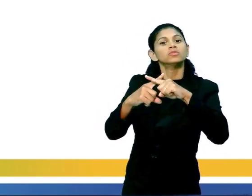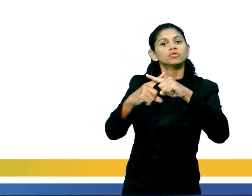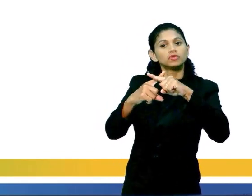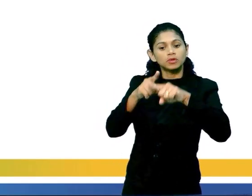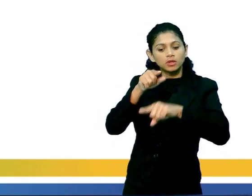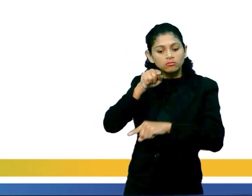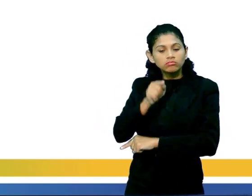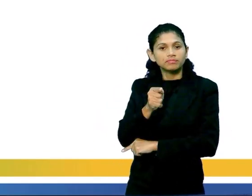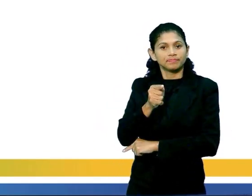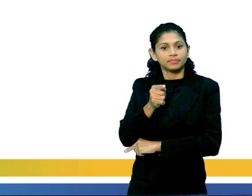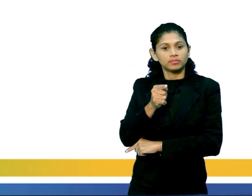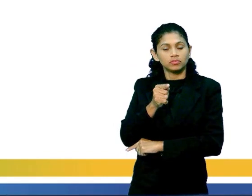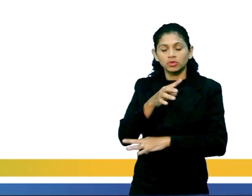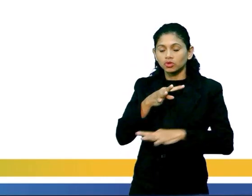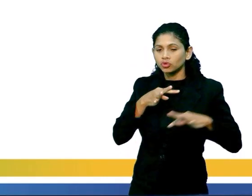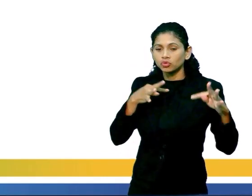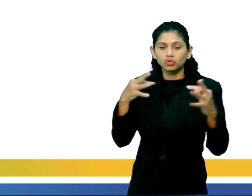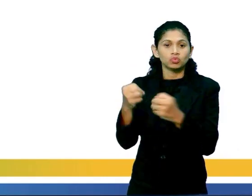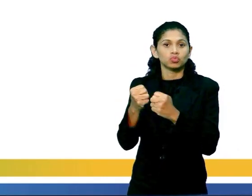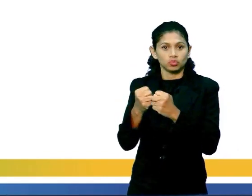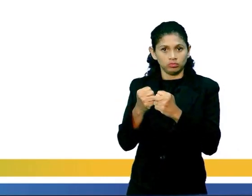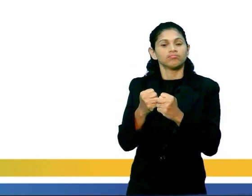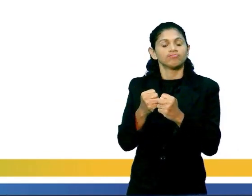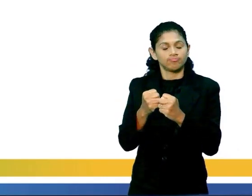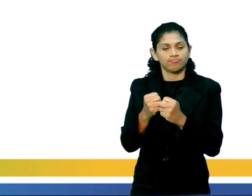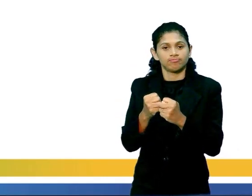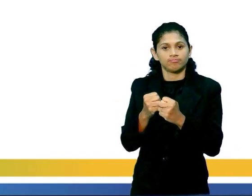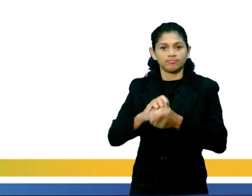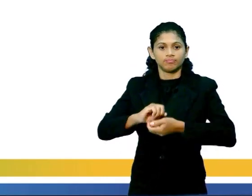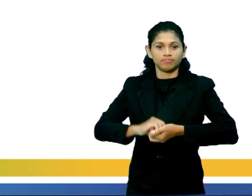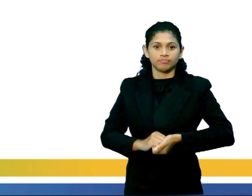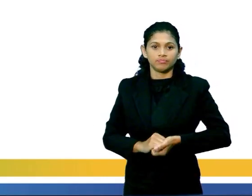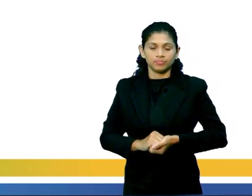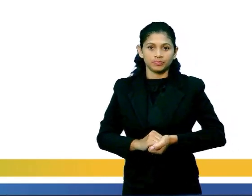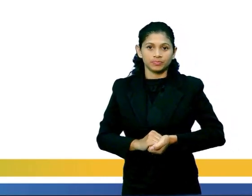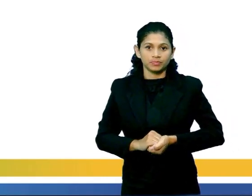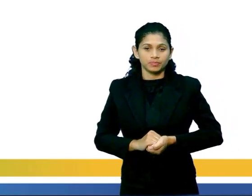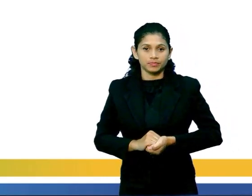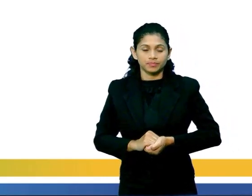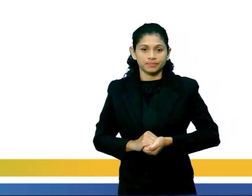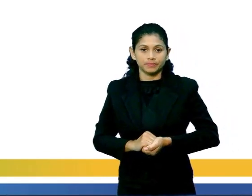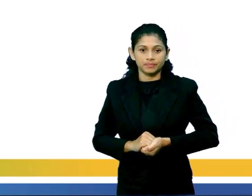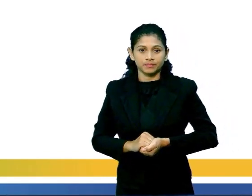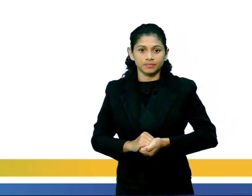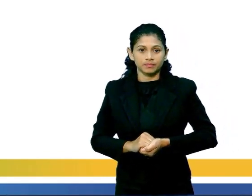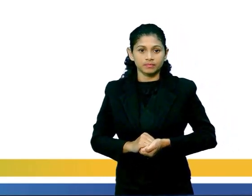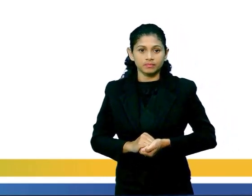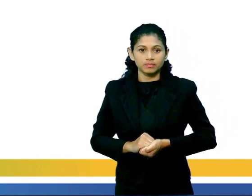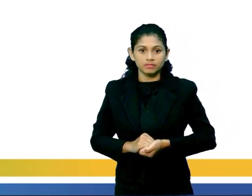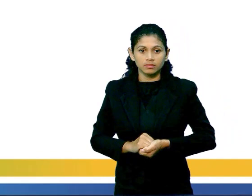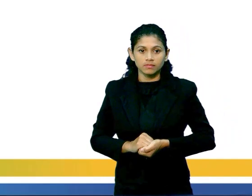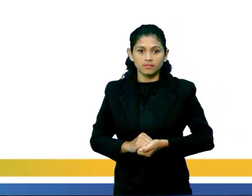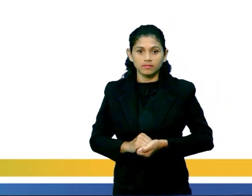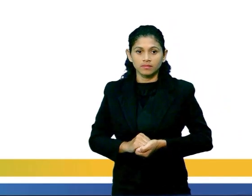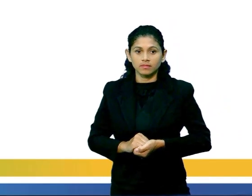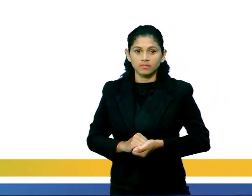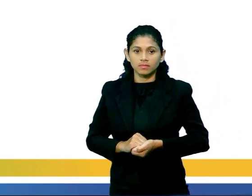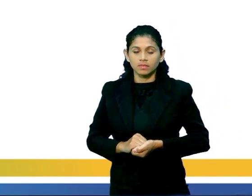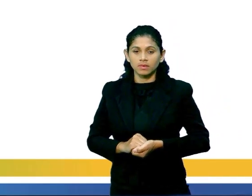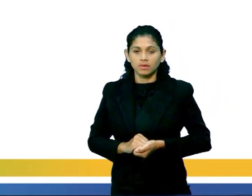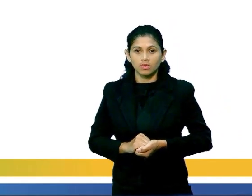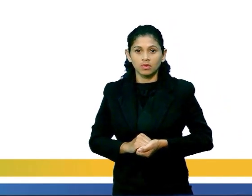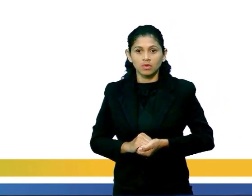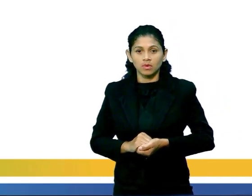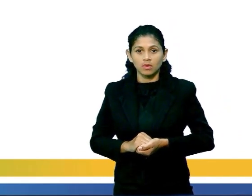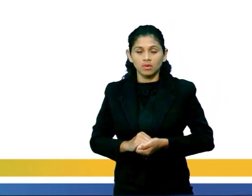vou conseguir cancelar essas duas frações que nós temos aí. Vamos lá.